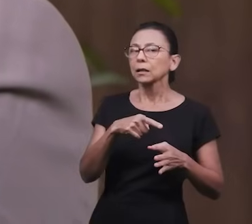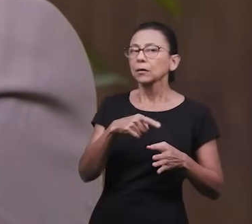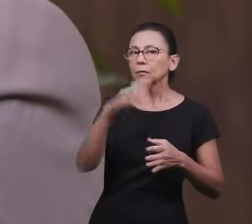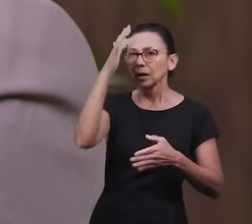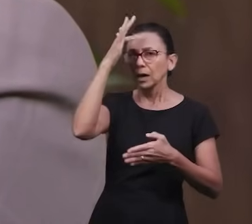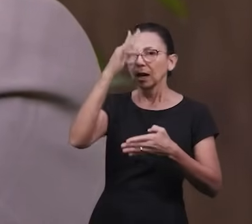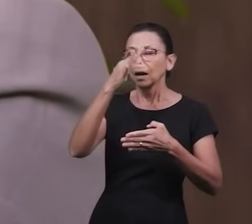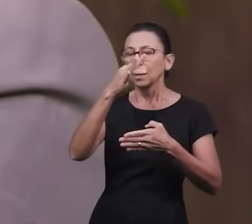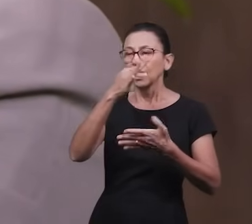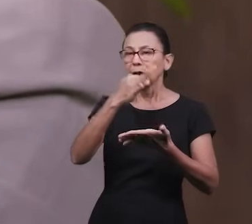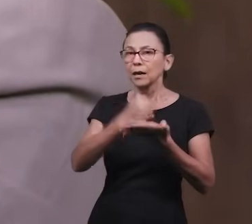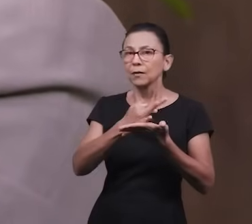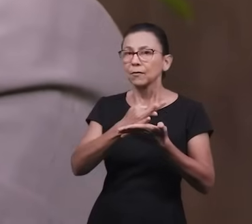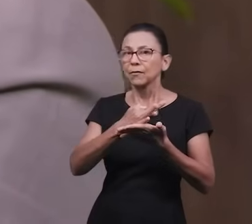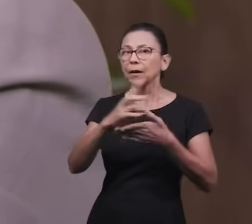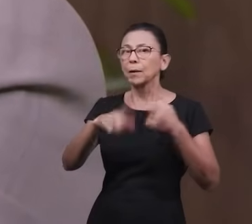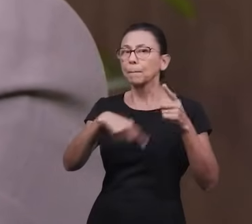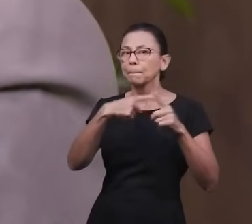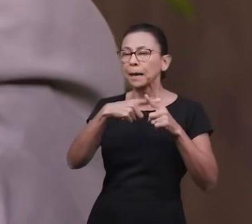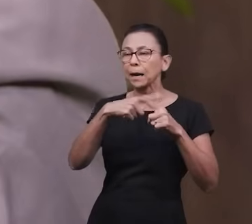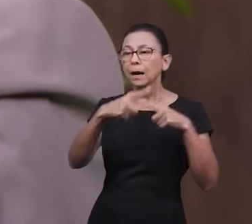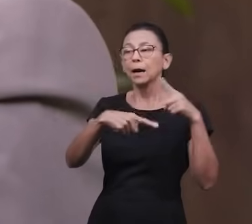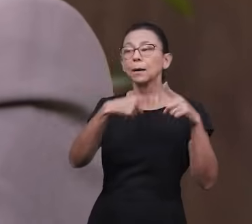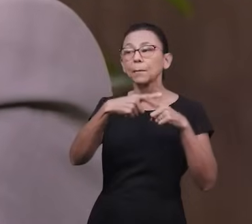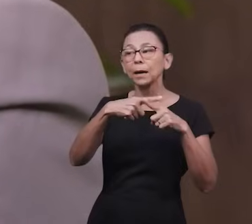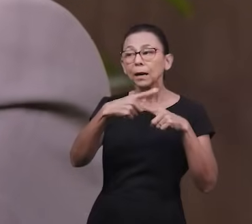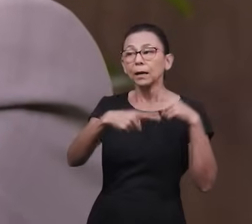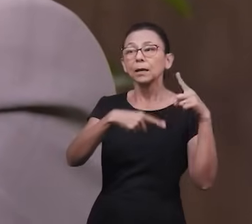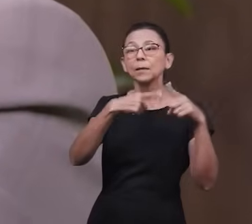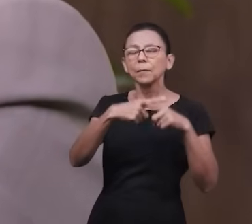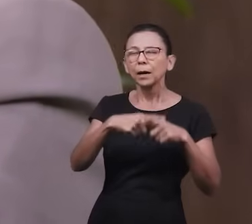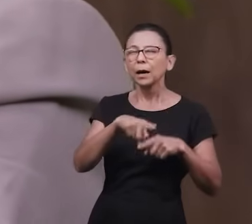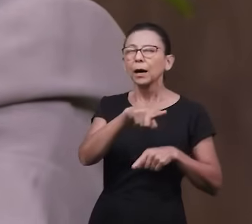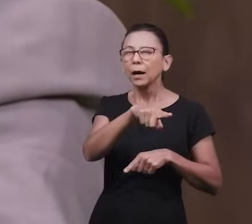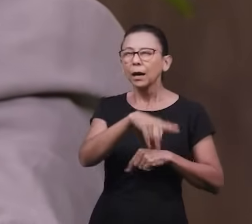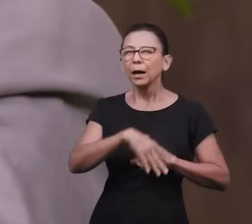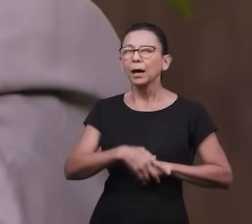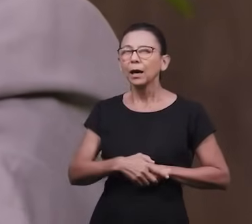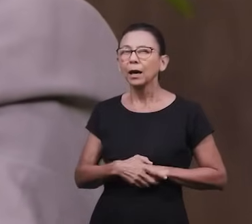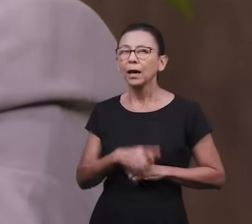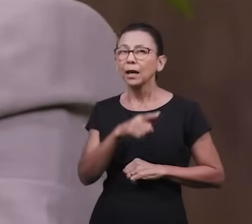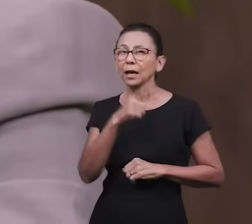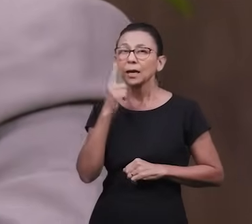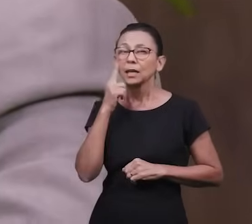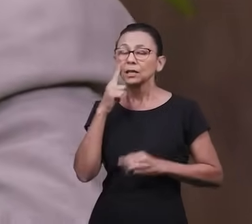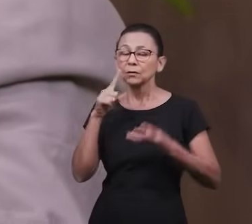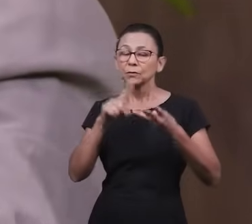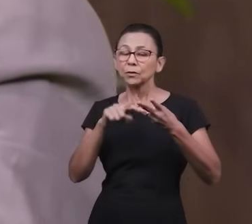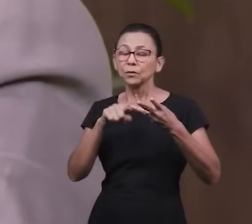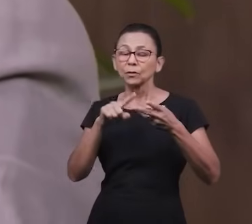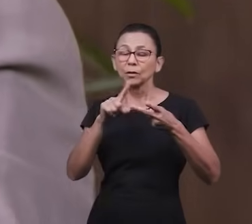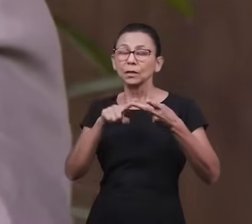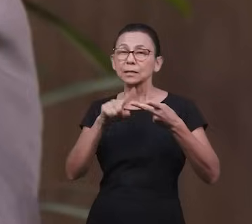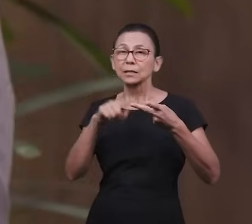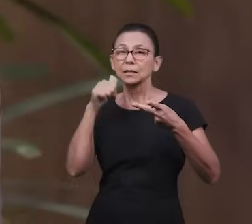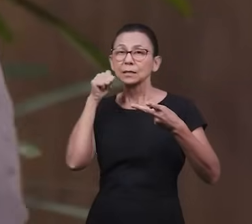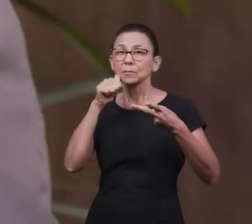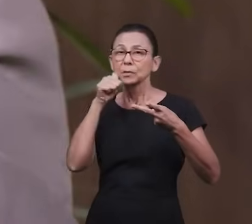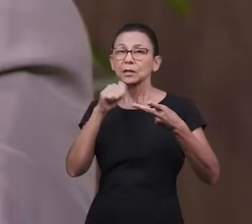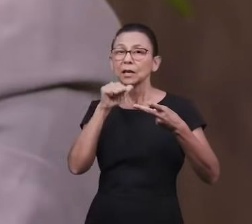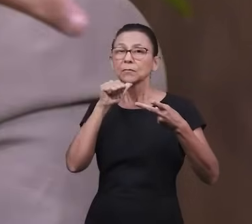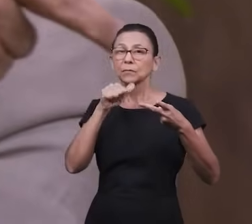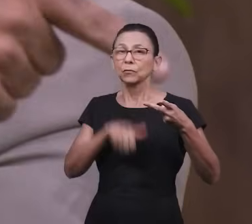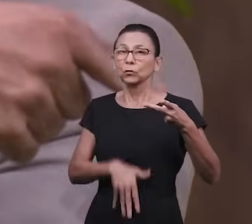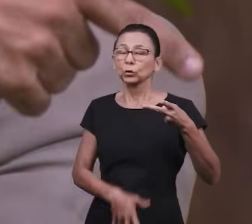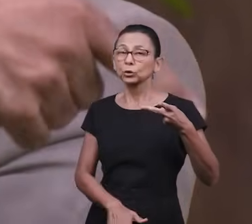foi aumentando, a experiência foi aumentando, foi o que aconteceu com essa irmã. Nesse tempo de oração, ela foi vendo as experiências, foi caminhando com